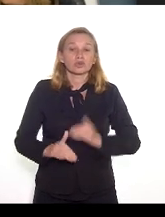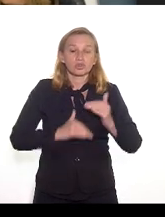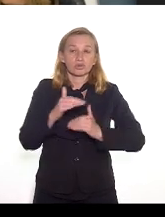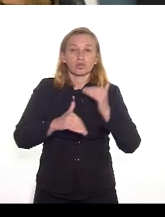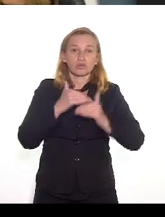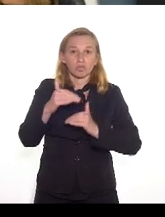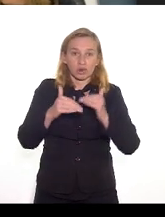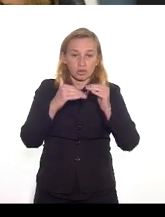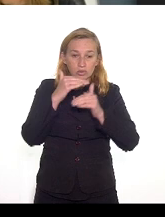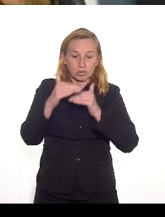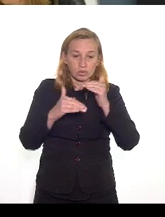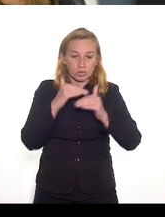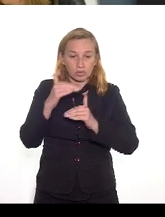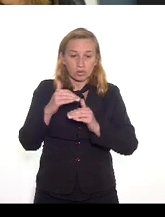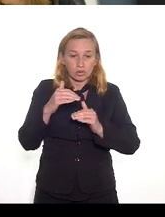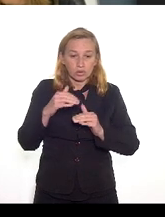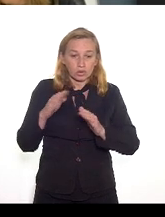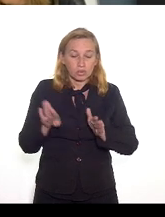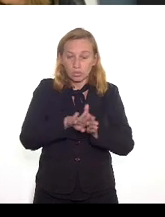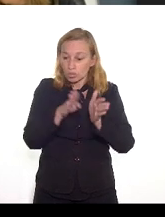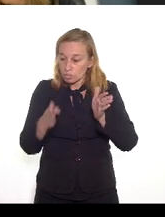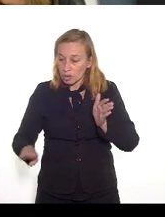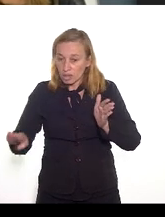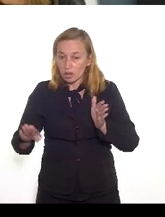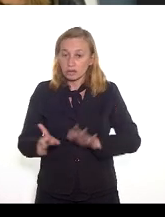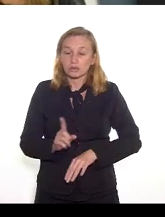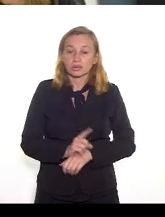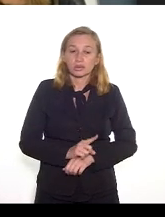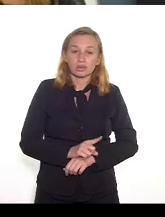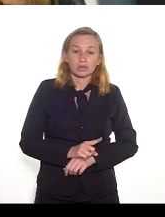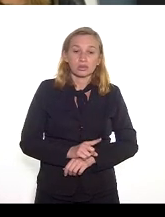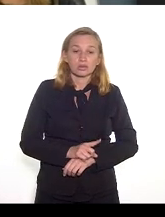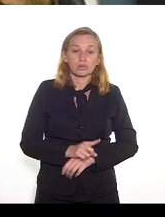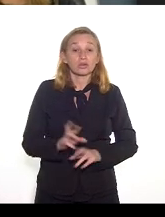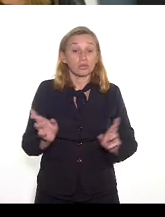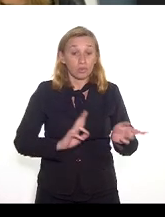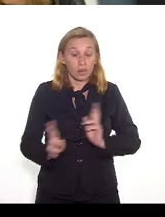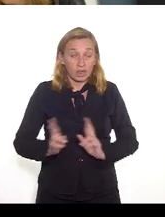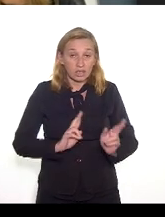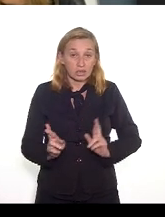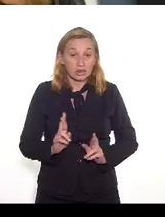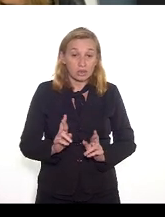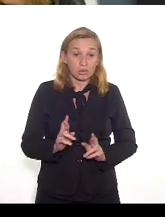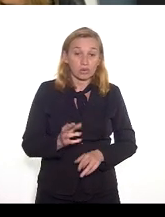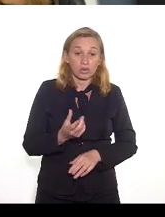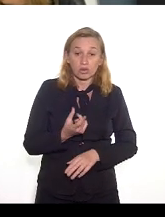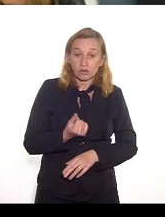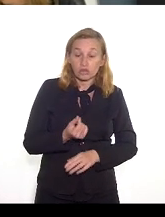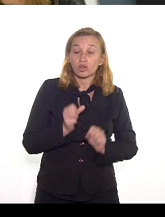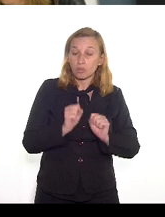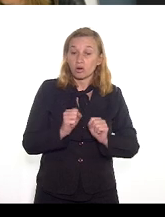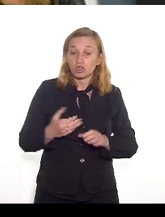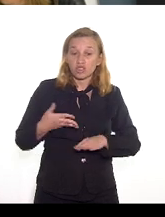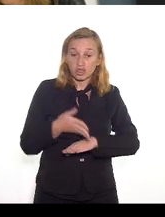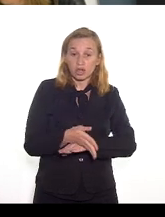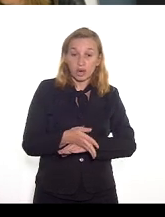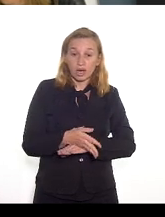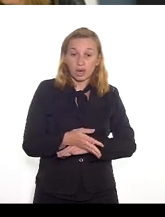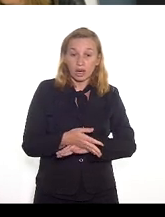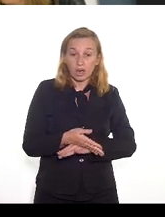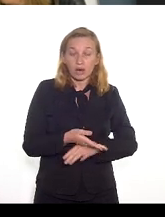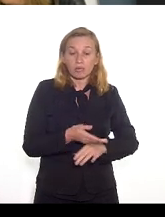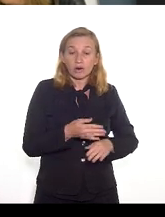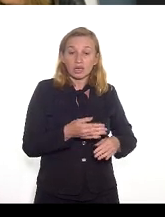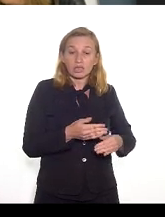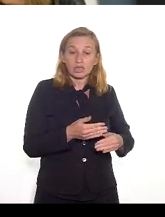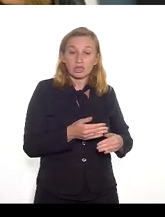desenvolvimento através do mar, para que a gente, com relação aos subsídios que possam vir a serem